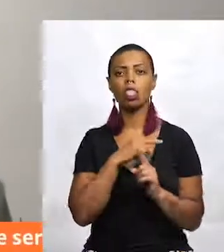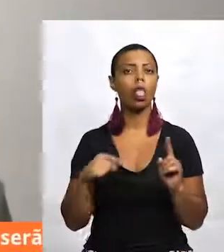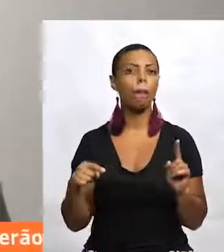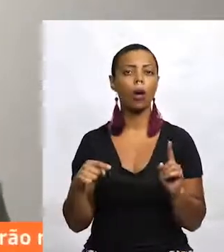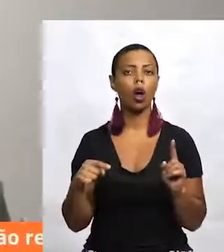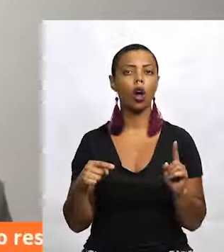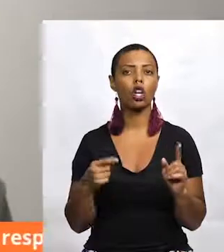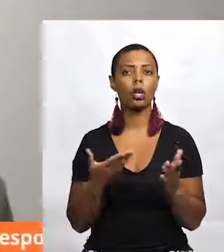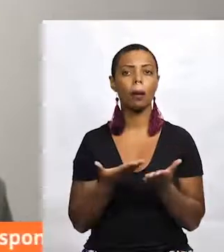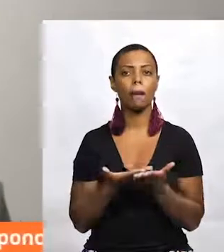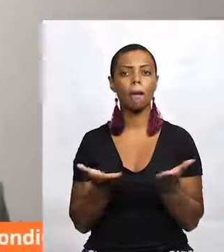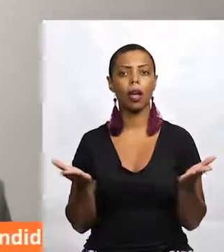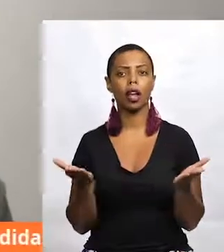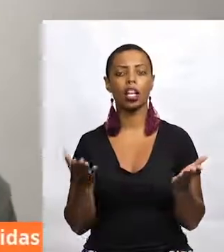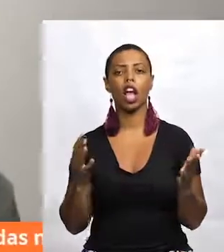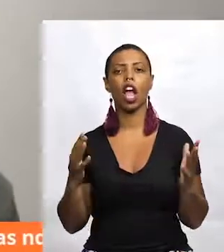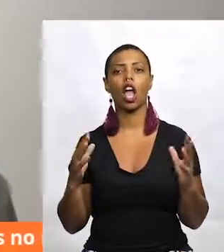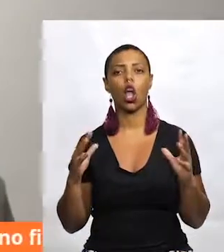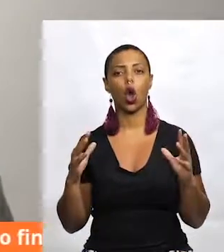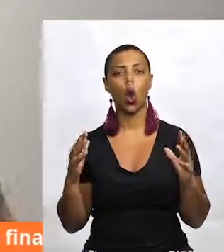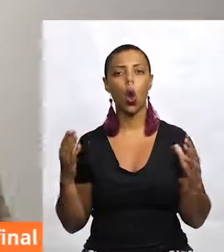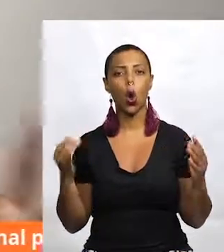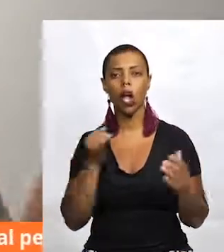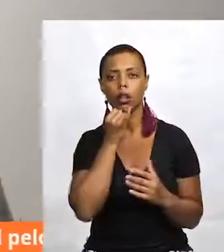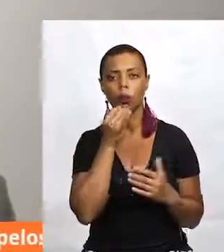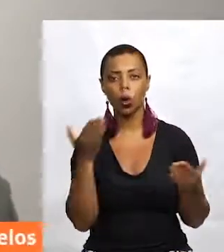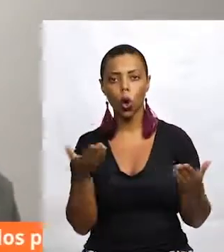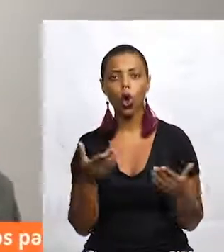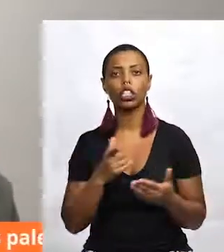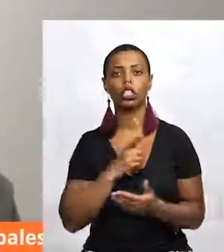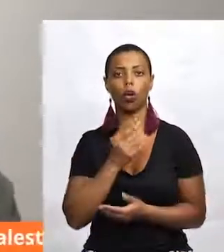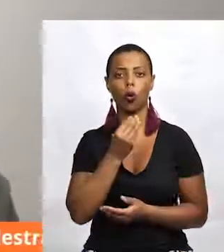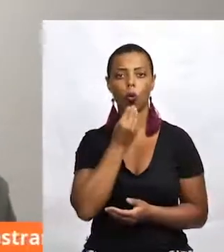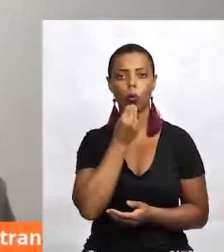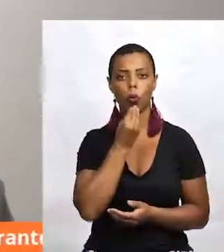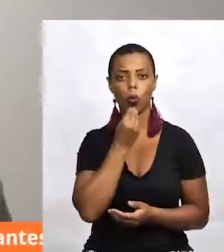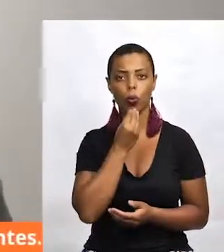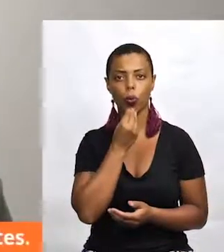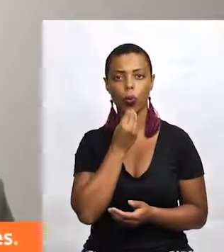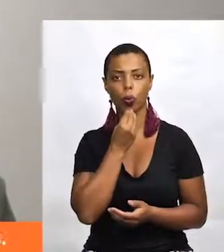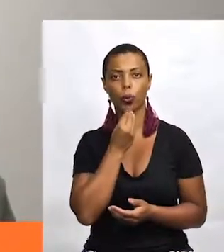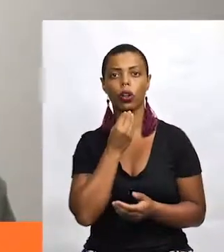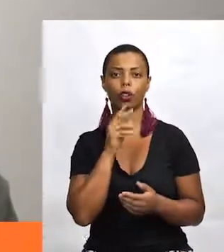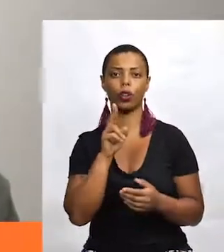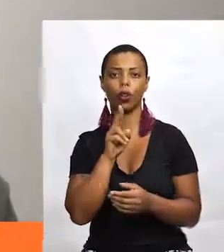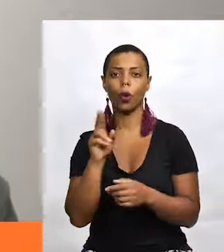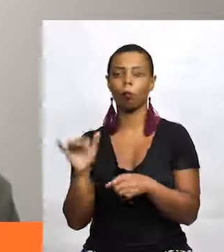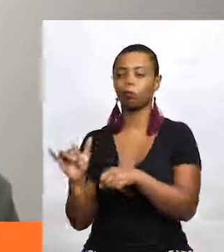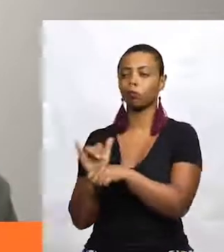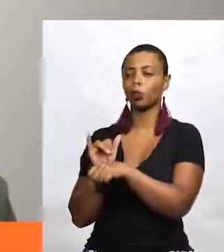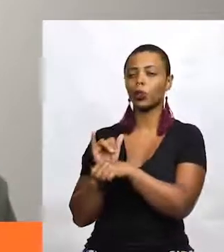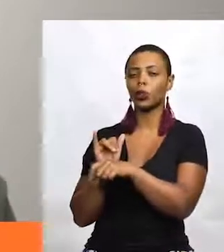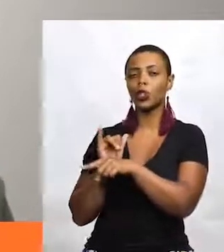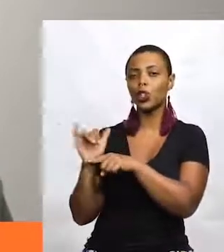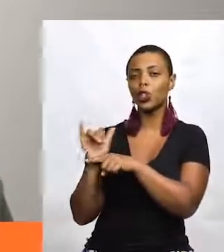Toda oportunidade, hoje você tem uma oportunidade, você tem uma rede aberta que se chama YouTube, você, se você